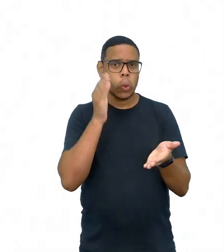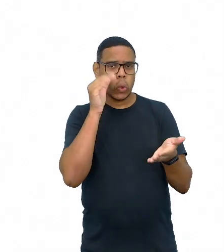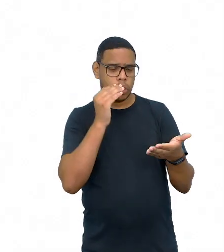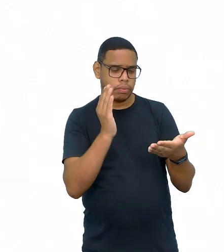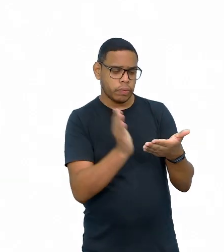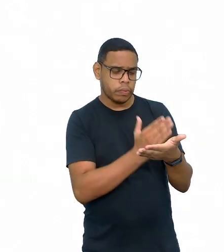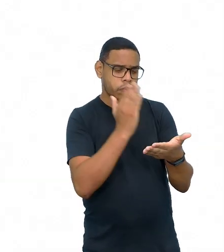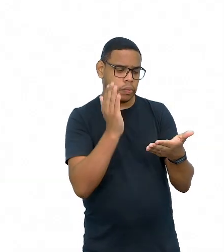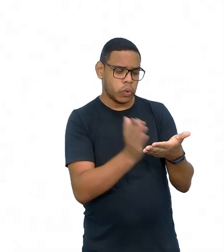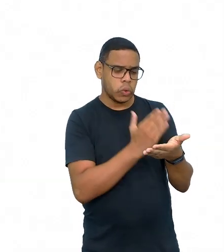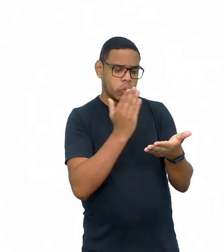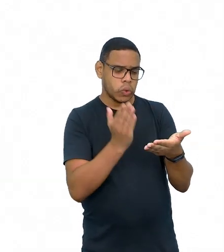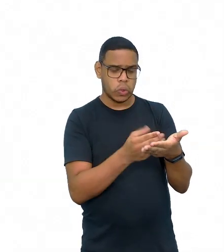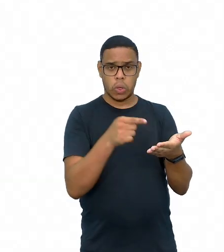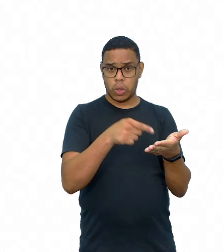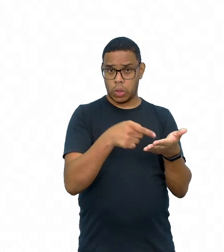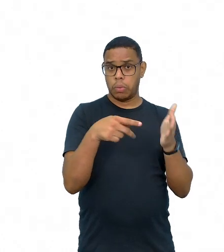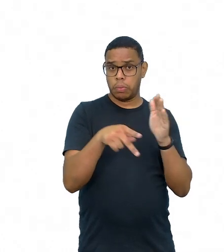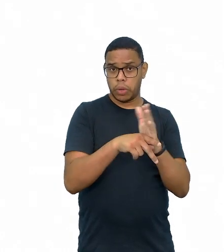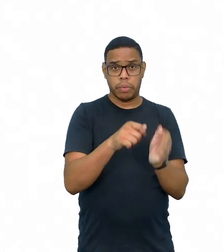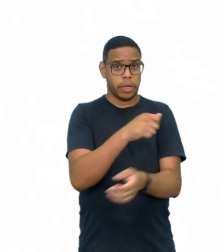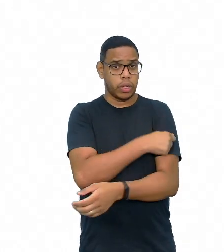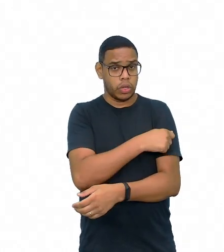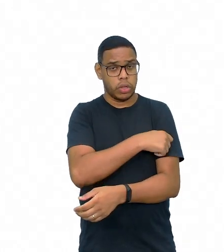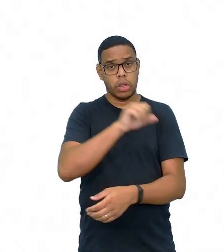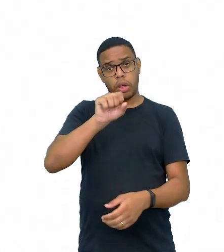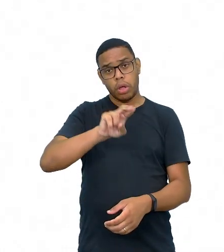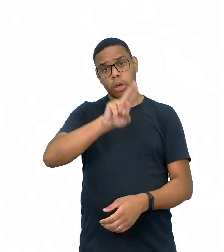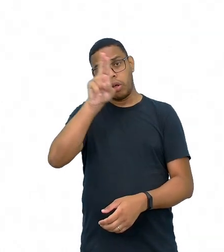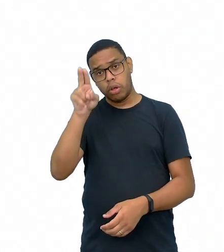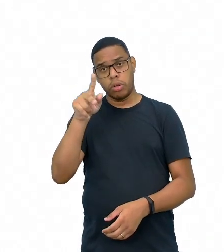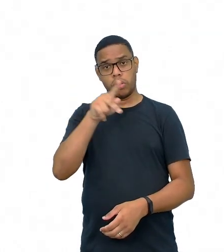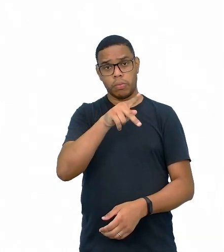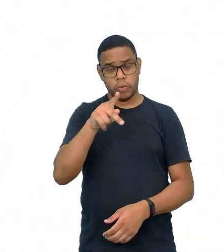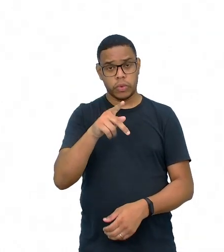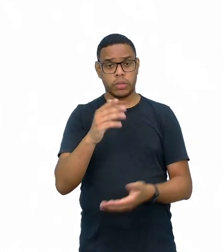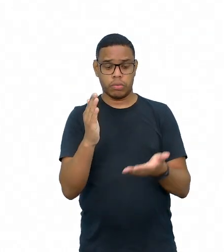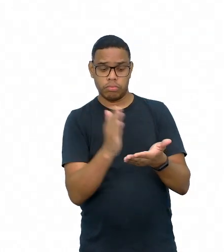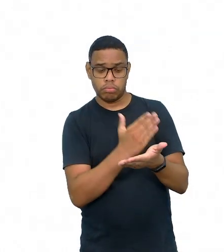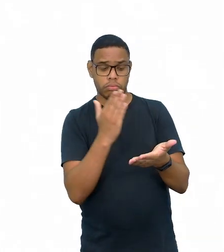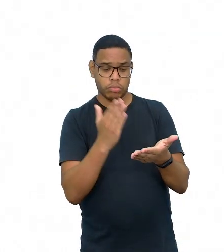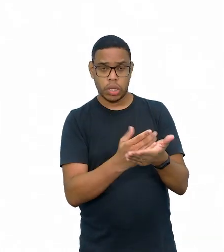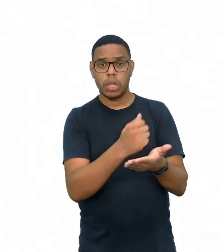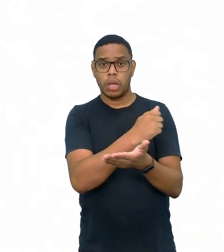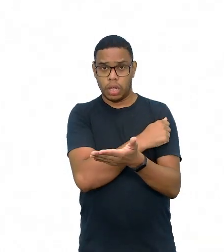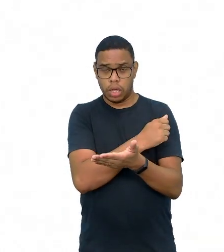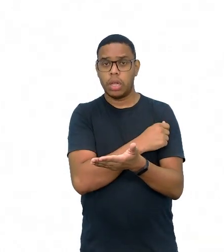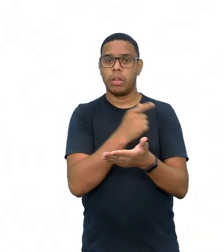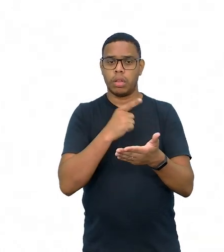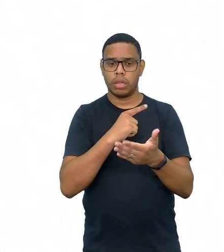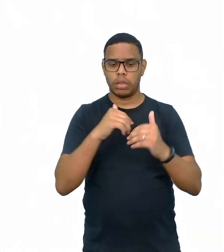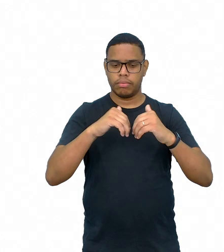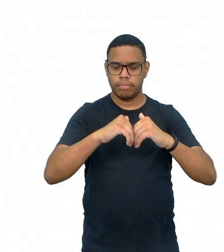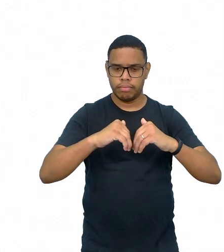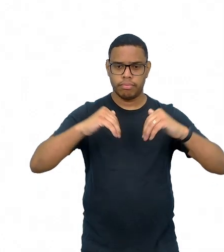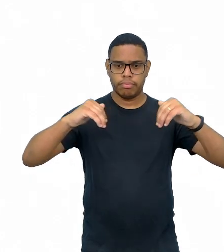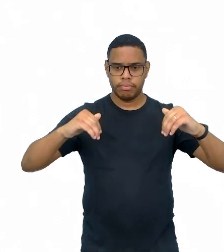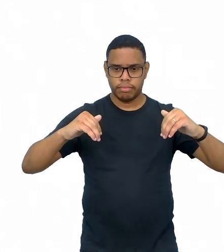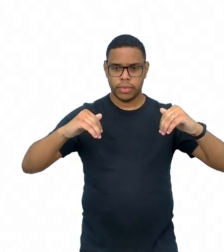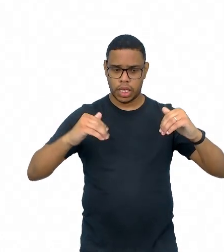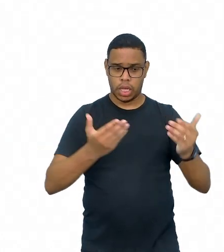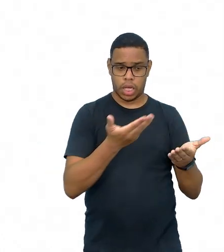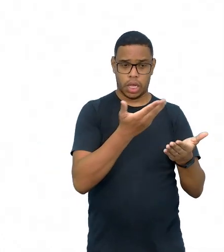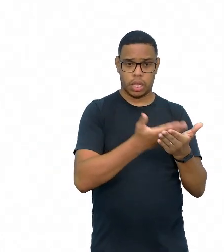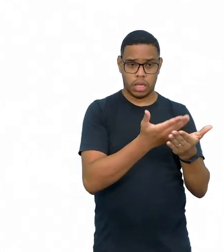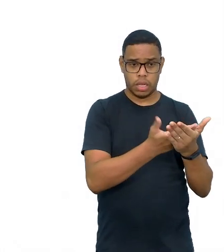o caderno do estudante quanto o caderno do professor, as aulas elas estão divididas, então eu tenho aí a